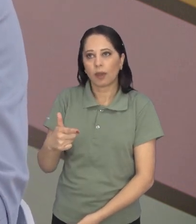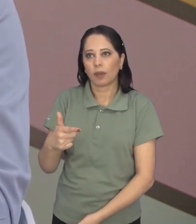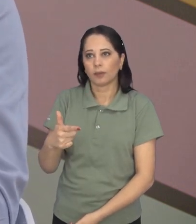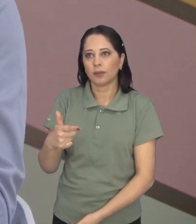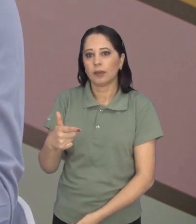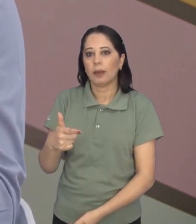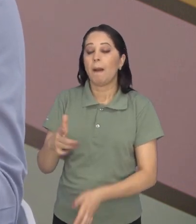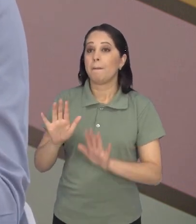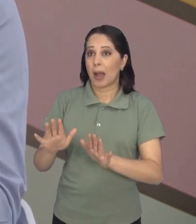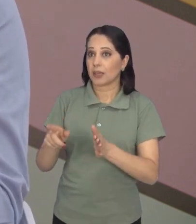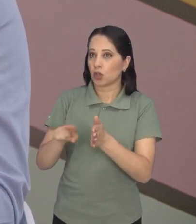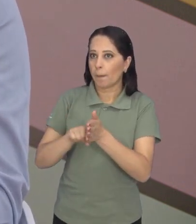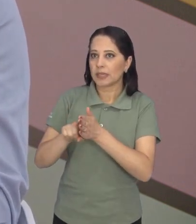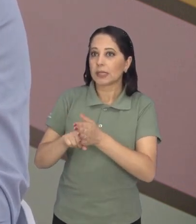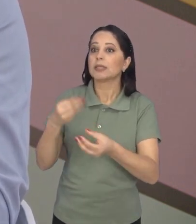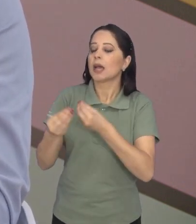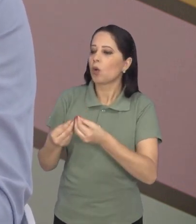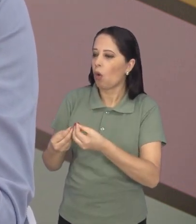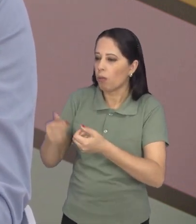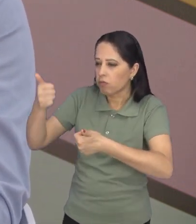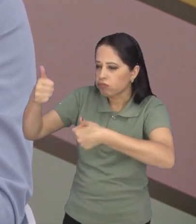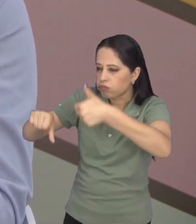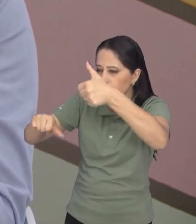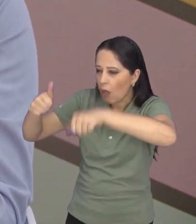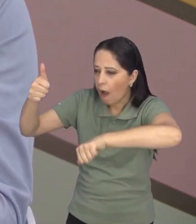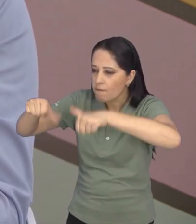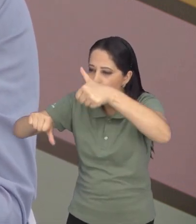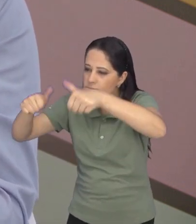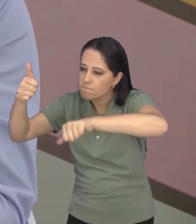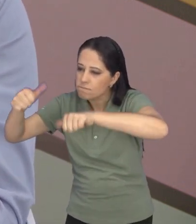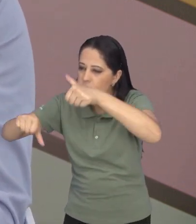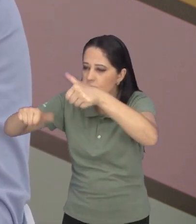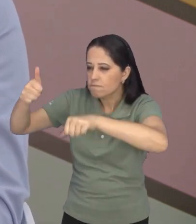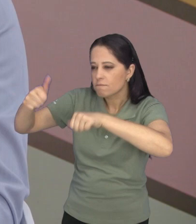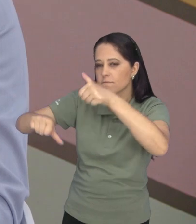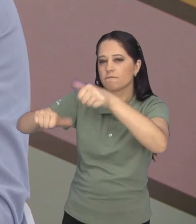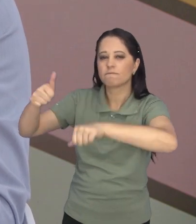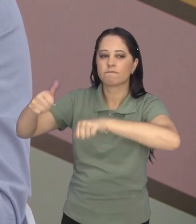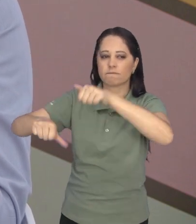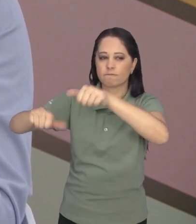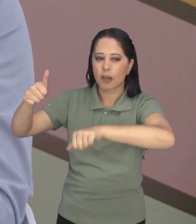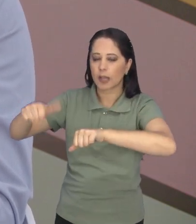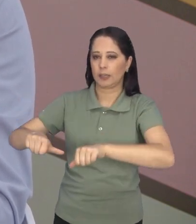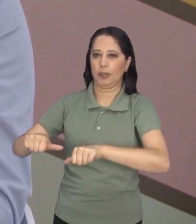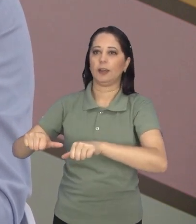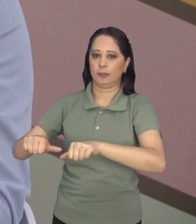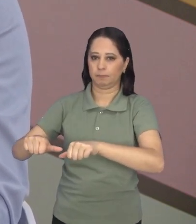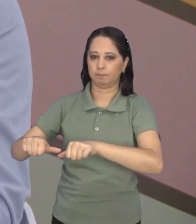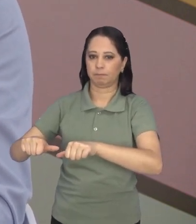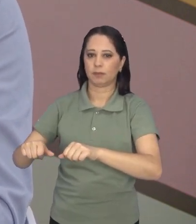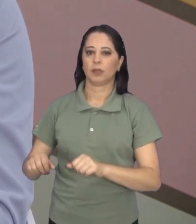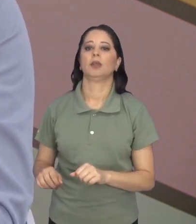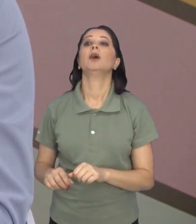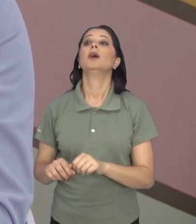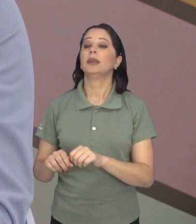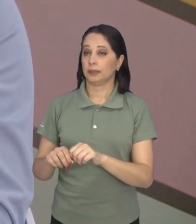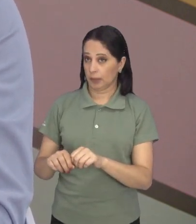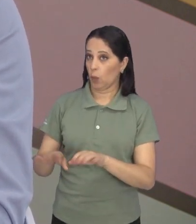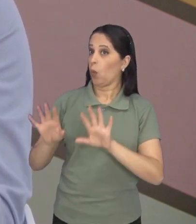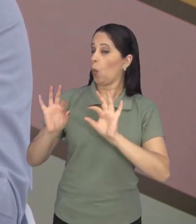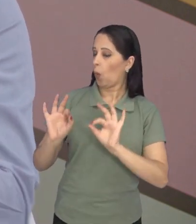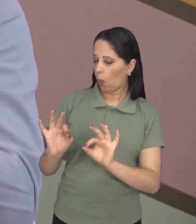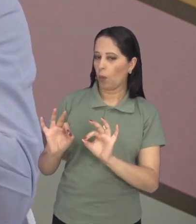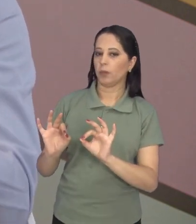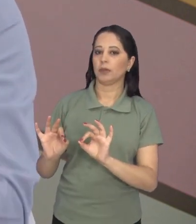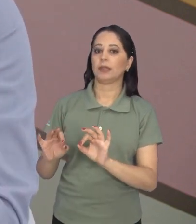aquele paciente que é submetido a exame. Na verdade, o exame ele é feito para descartar outras condições, mas é uma forma eminentemente